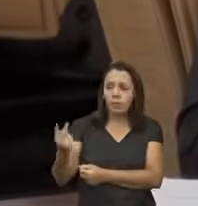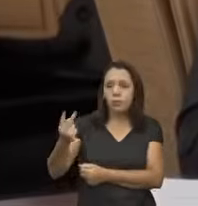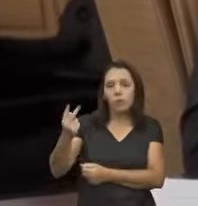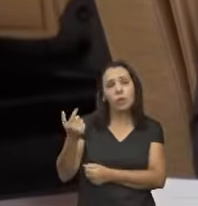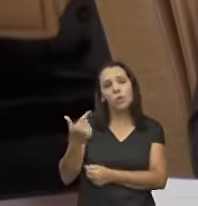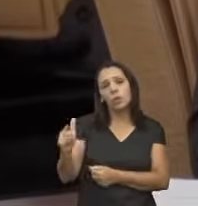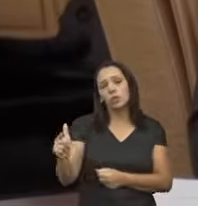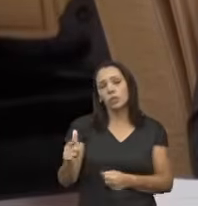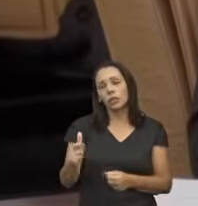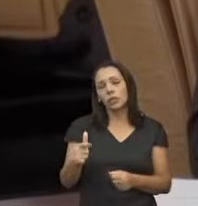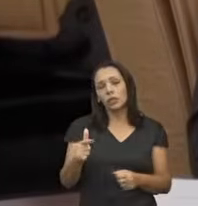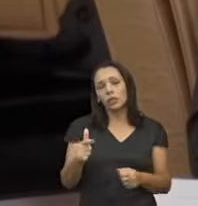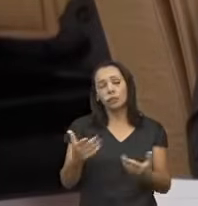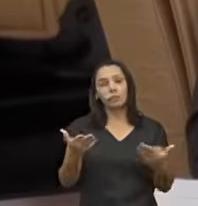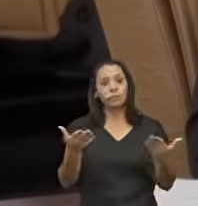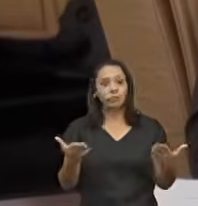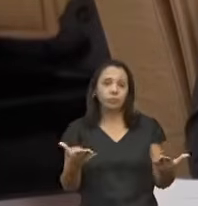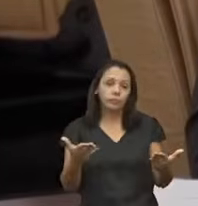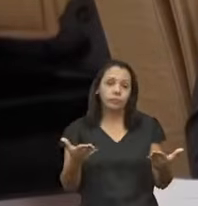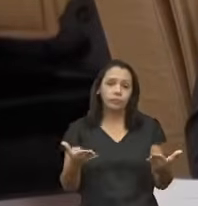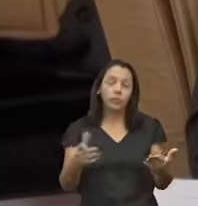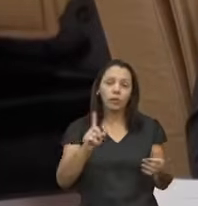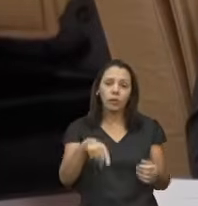vez, a aplicação do custo de oportunidade aí.